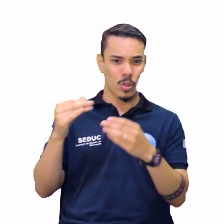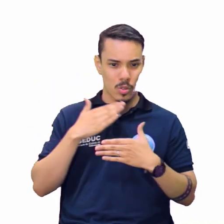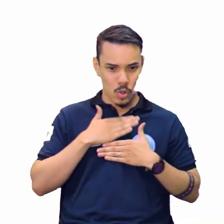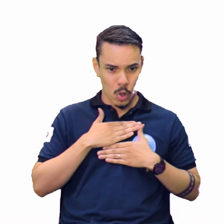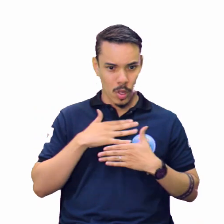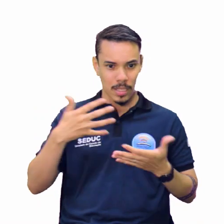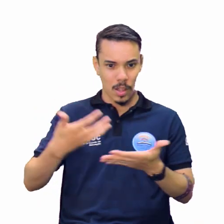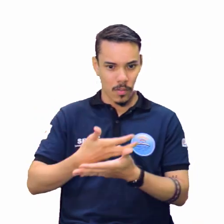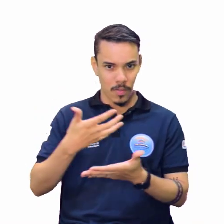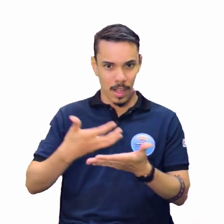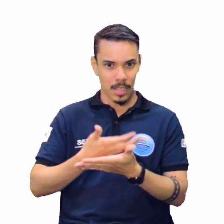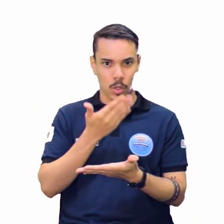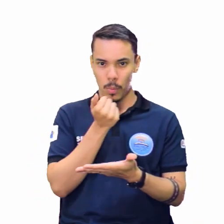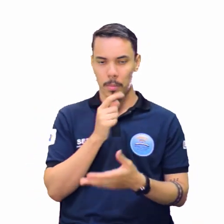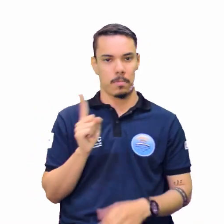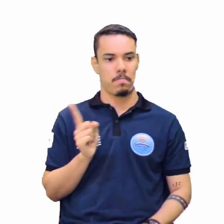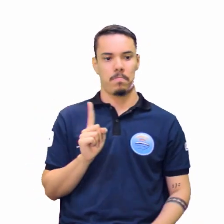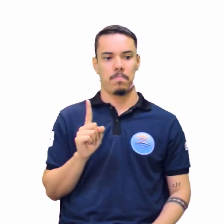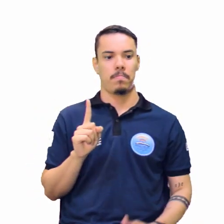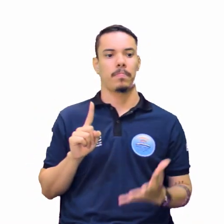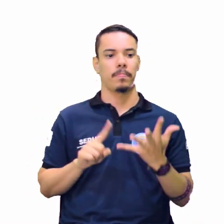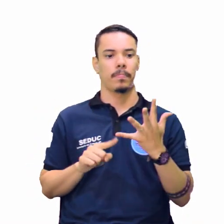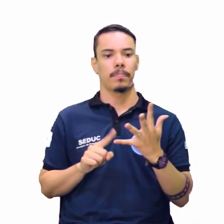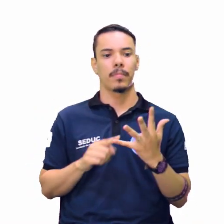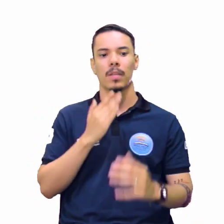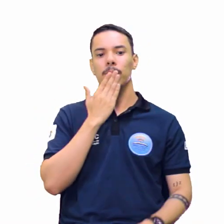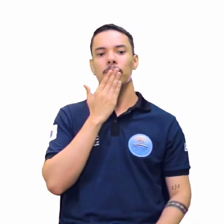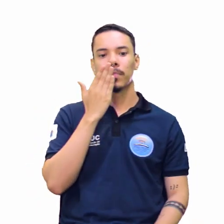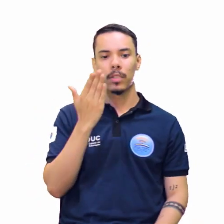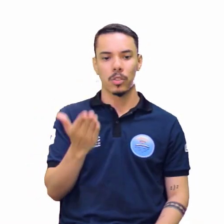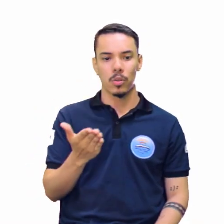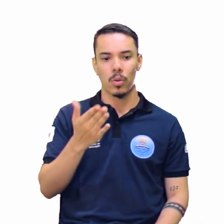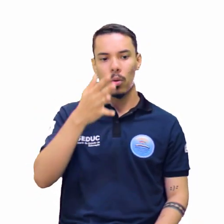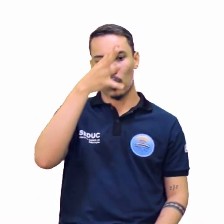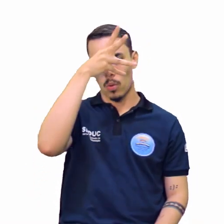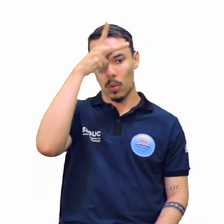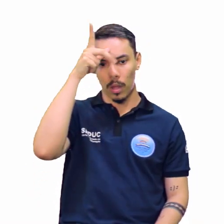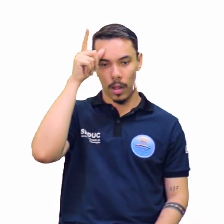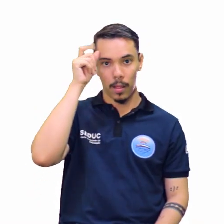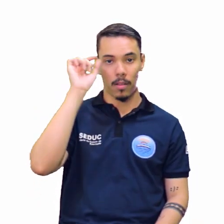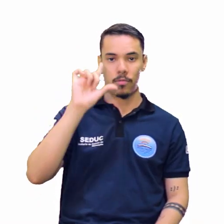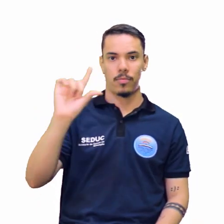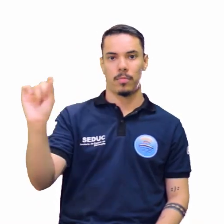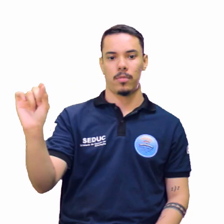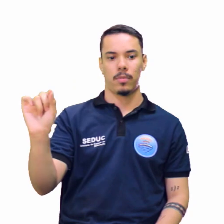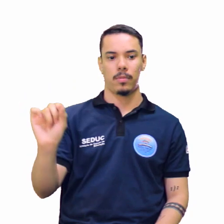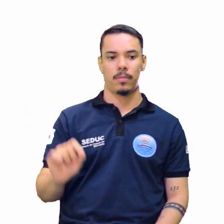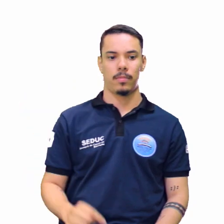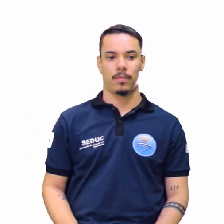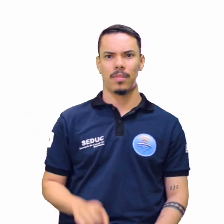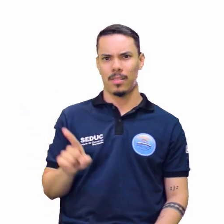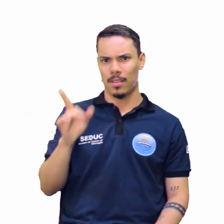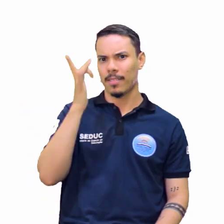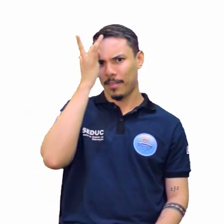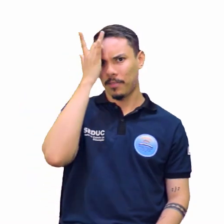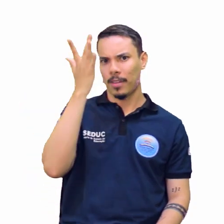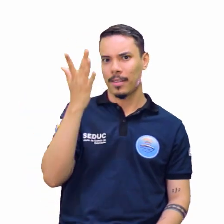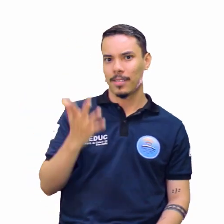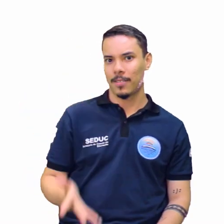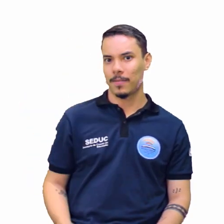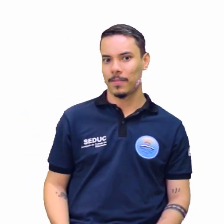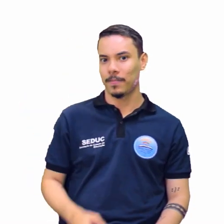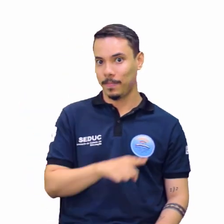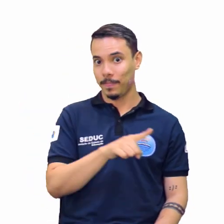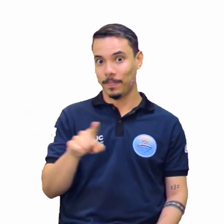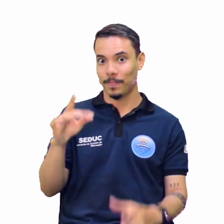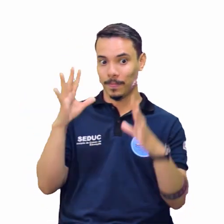da alface na comida e pediu uma guaraná e foi embora essa daí tá fácil hein amadinho que